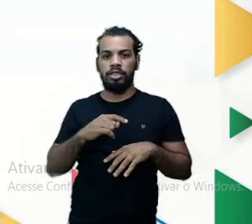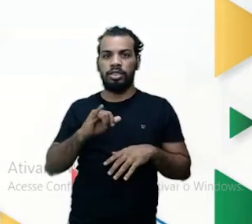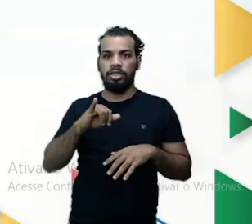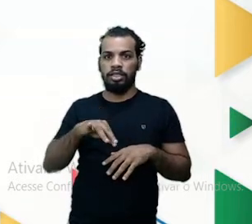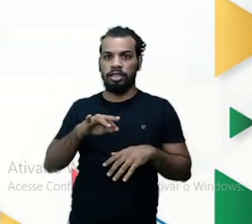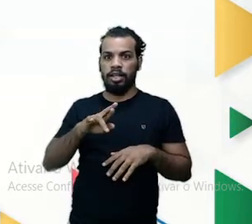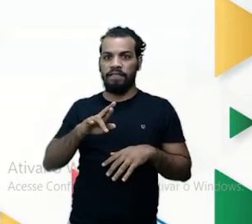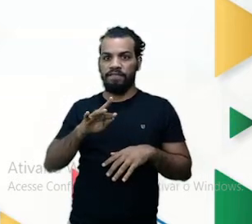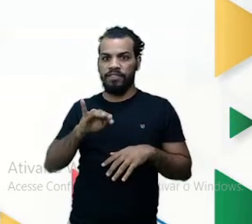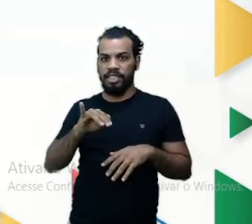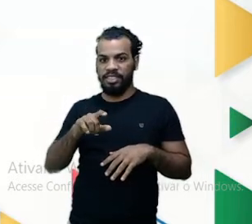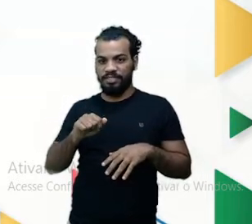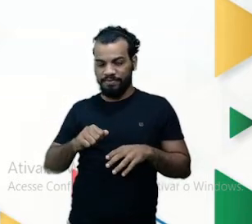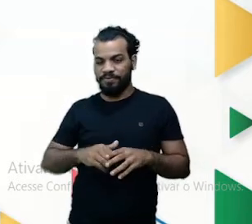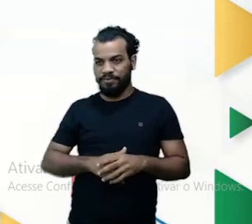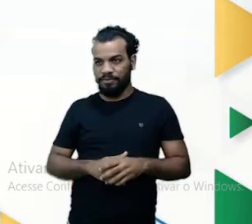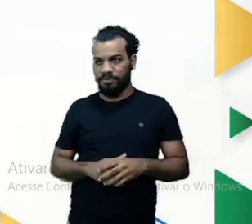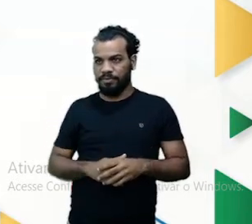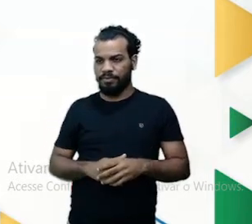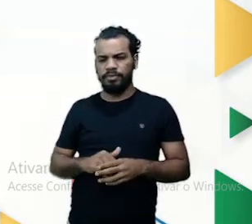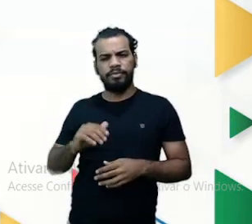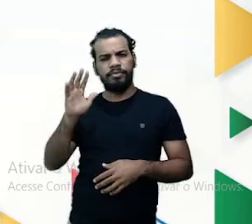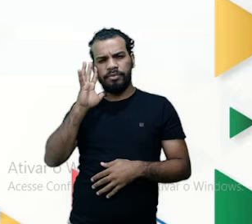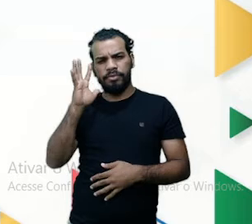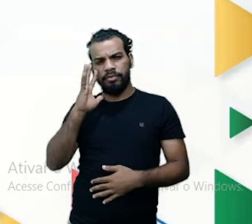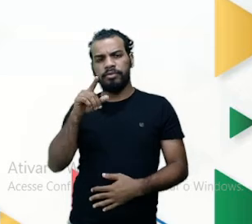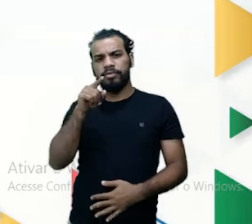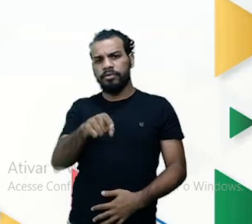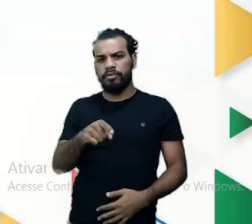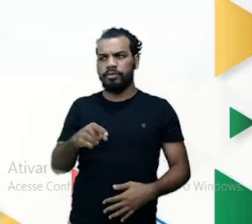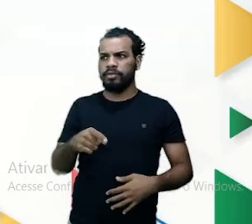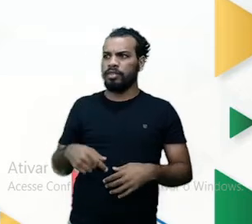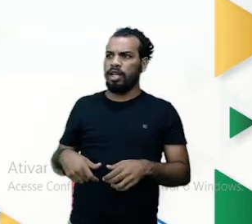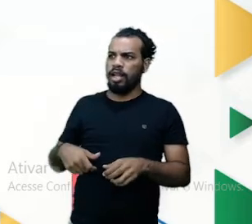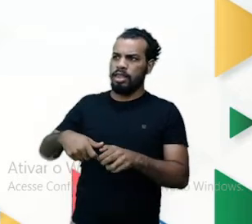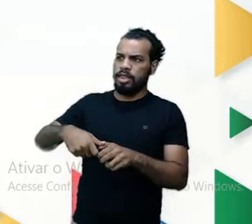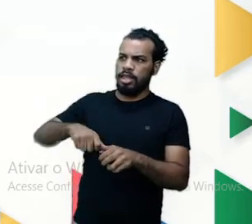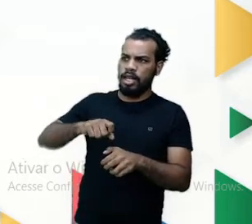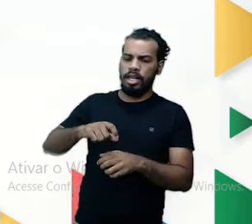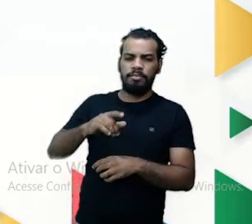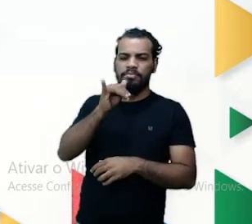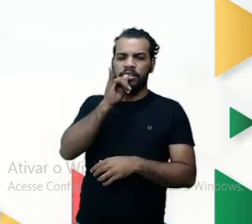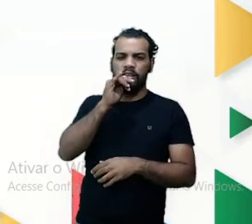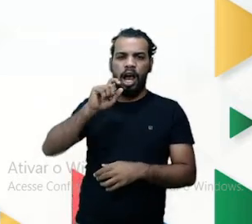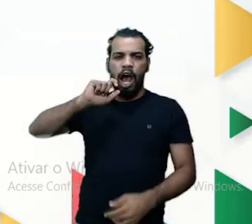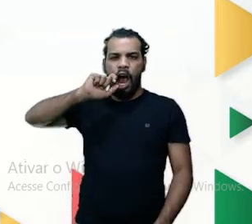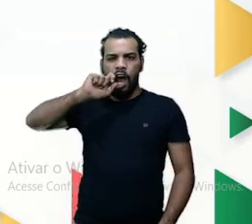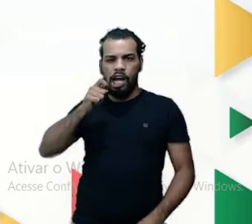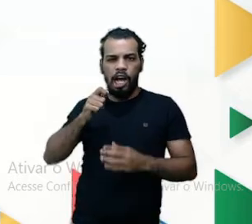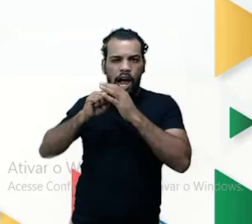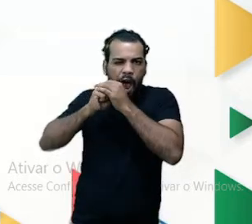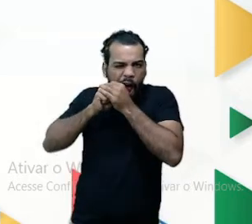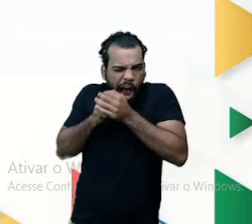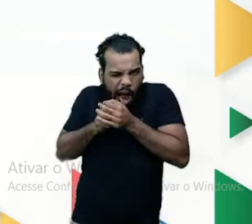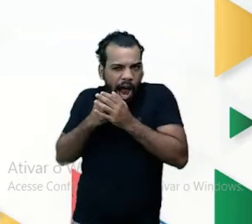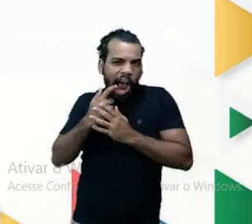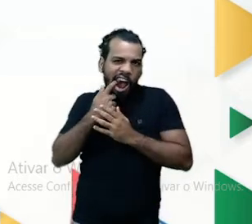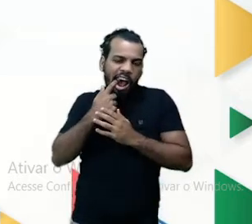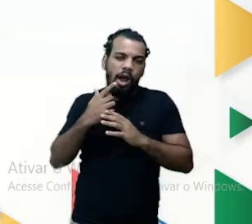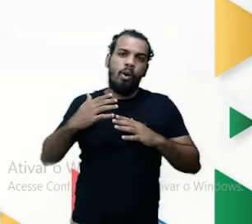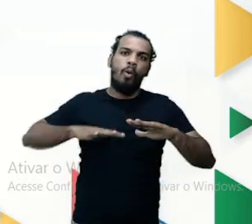interfixa, que é a tesoura. Imagina só você for tirar ali a tampinha da garrafa com o dente. Olha só a força que você vai colocar.